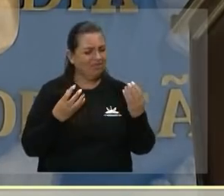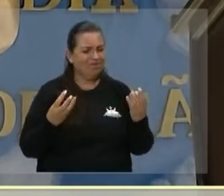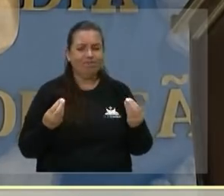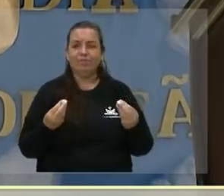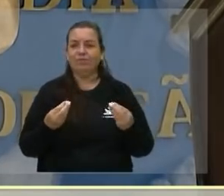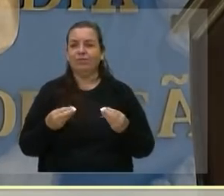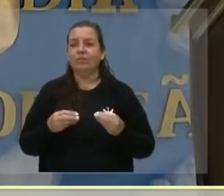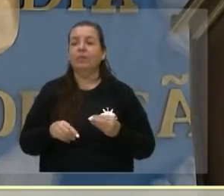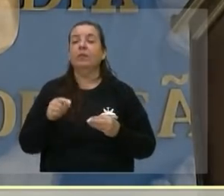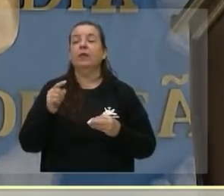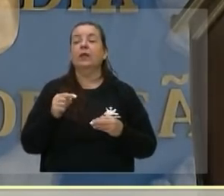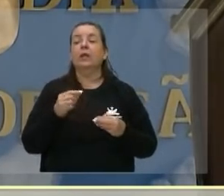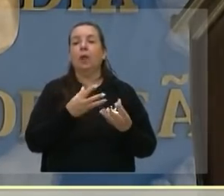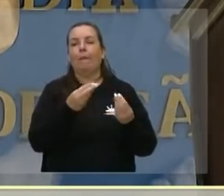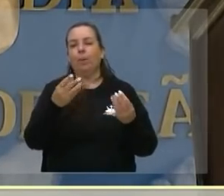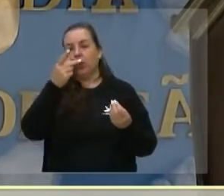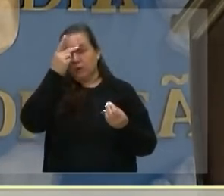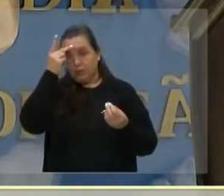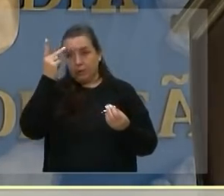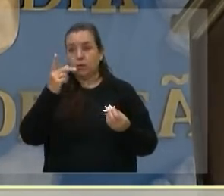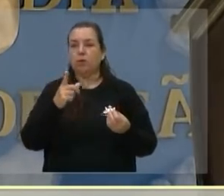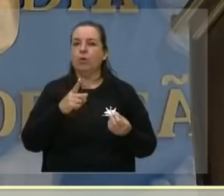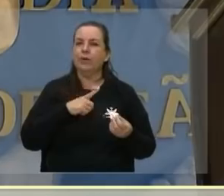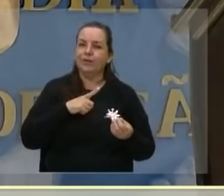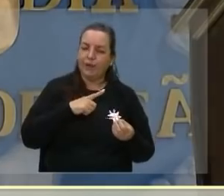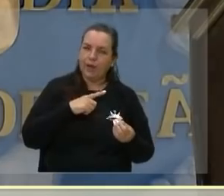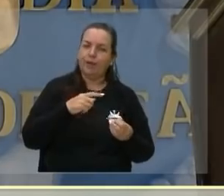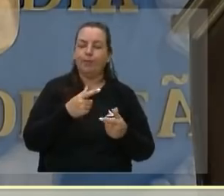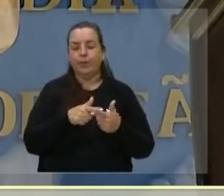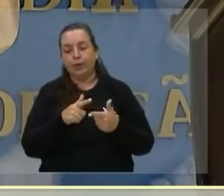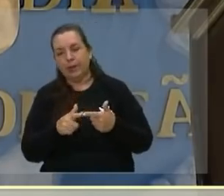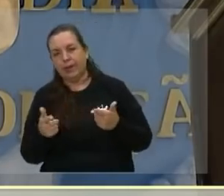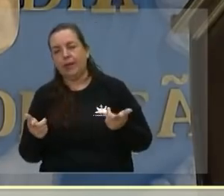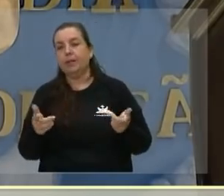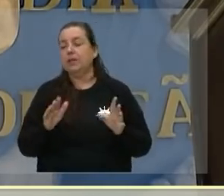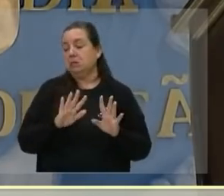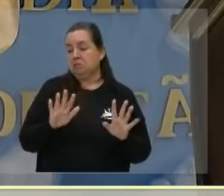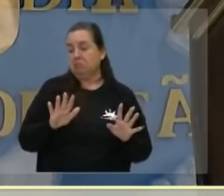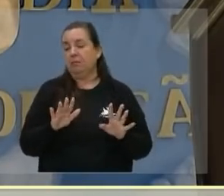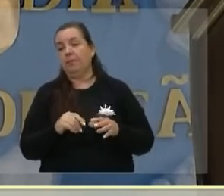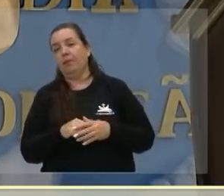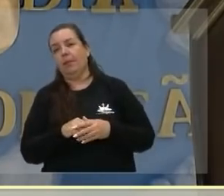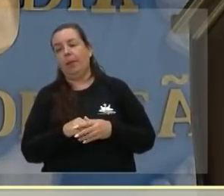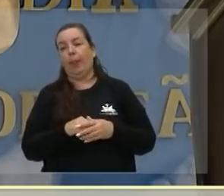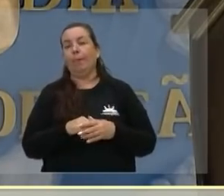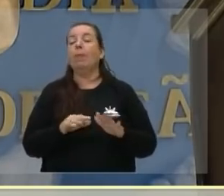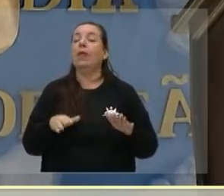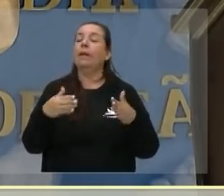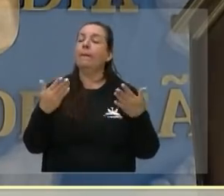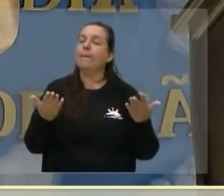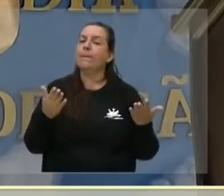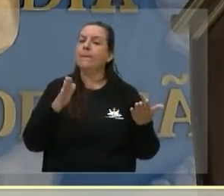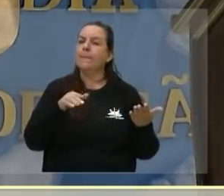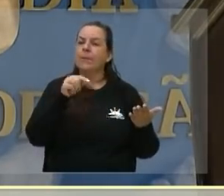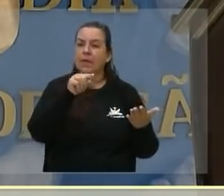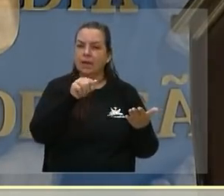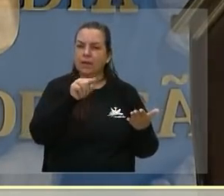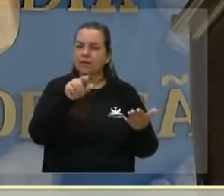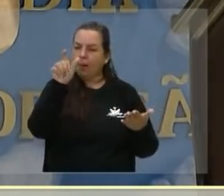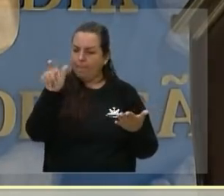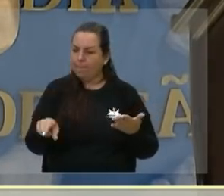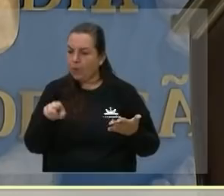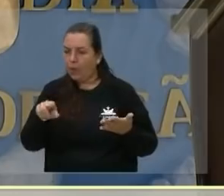e aqui muitos problemas positivos e negativos foi quando esse